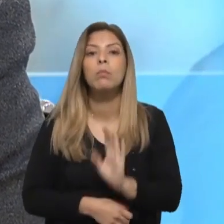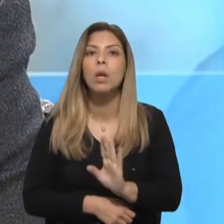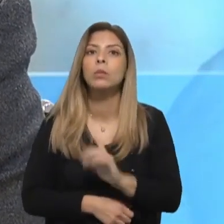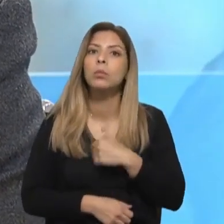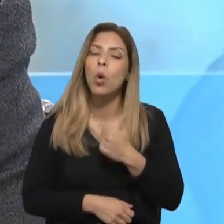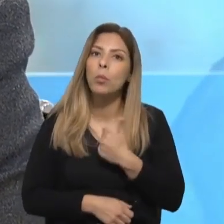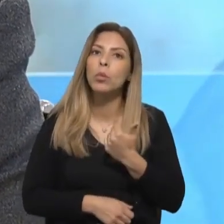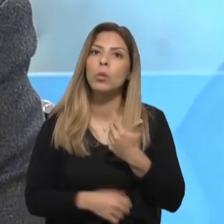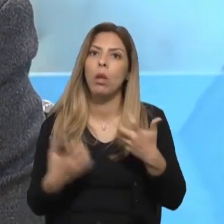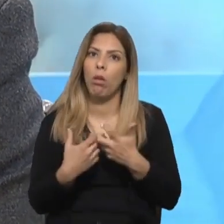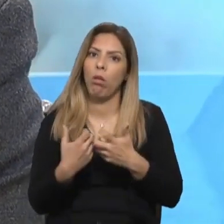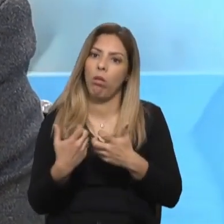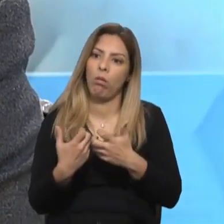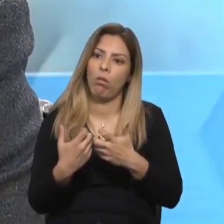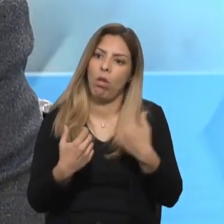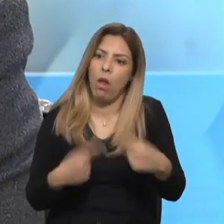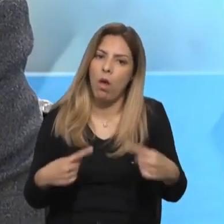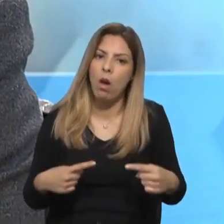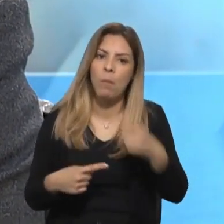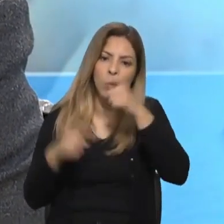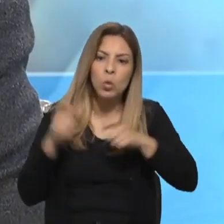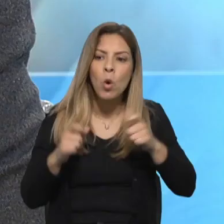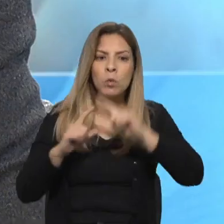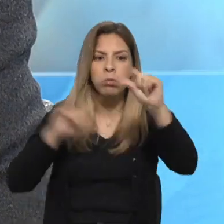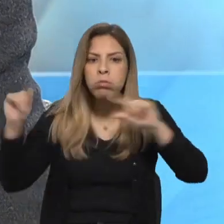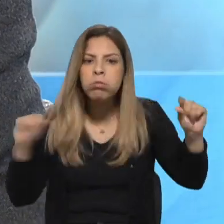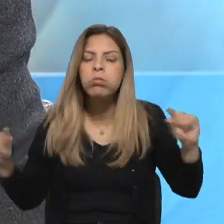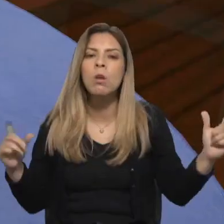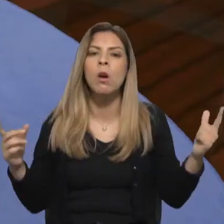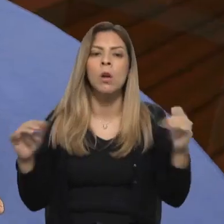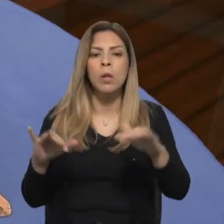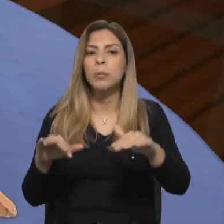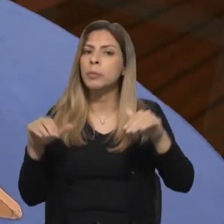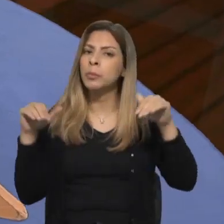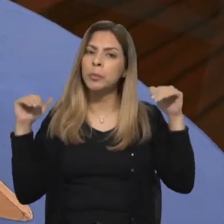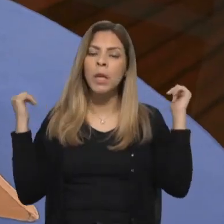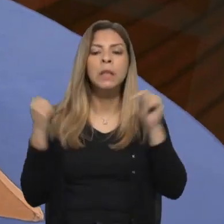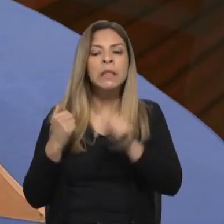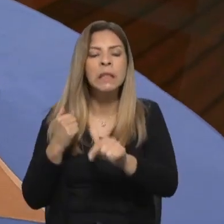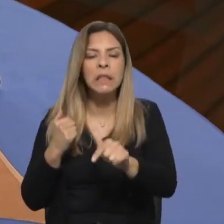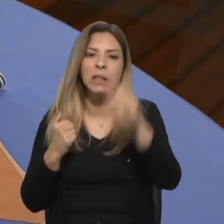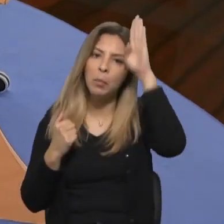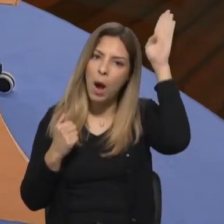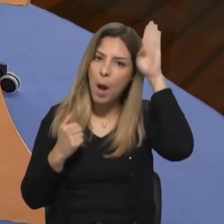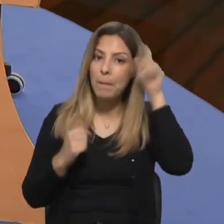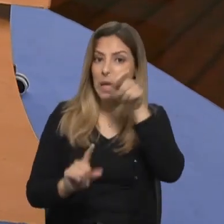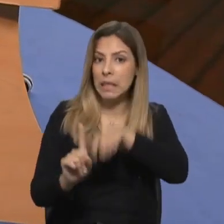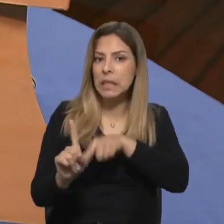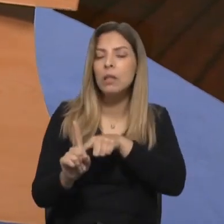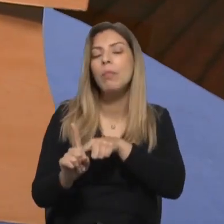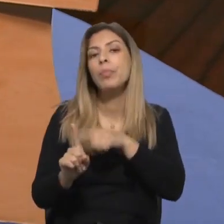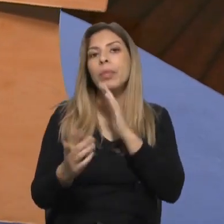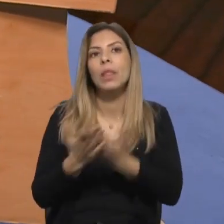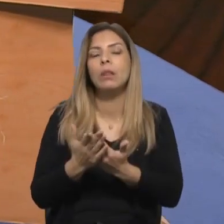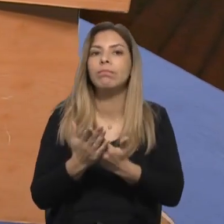mas que provocam imensos deslocados, imenso sofrimento humano. E o Papa Francisco foi portador